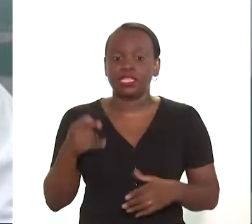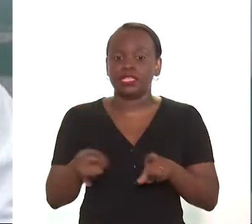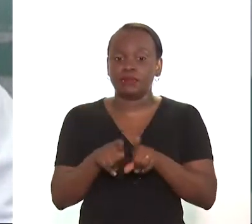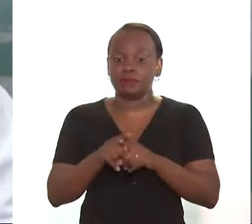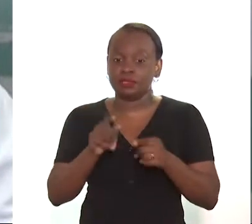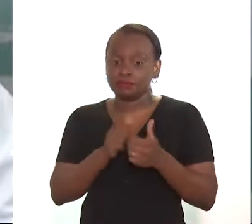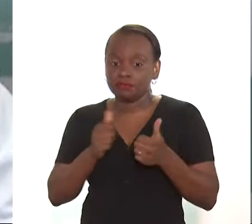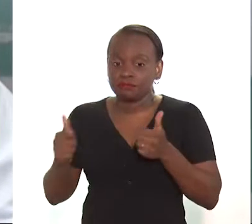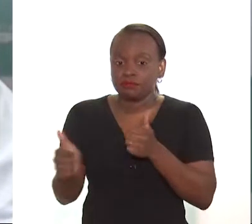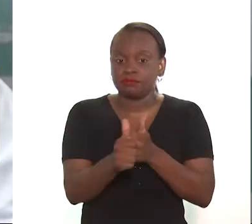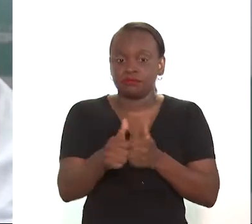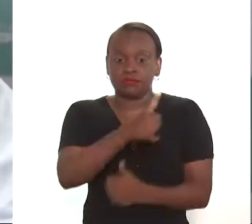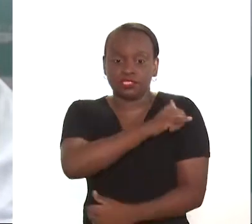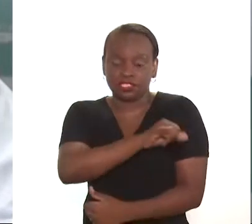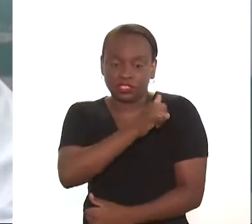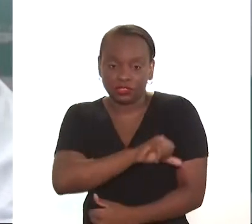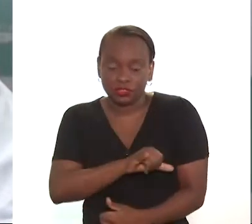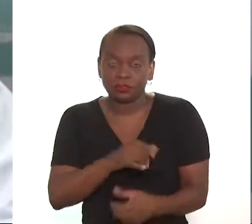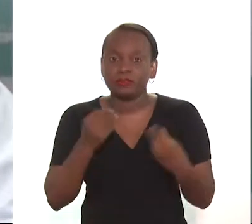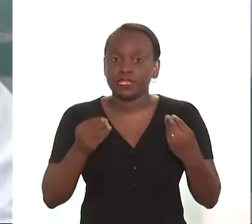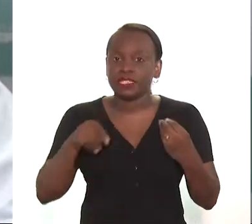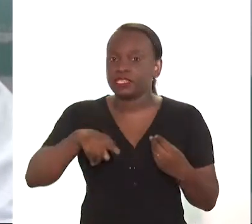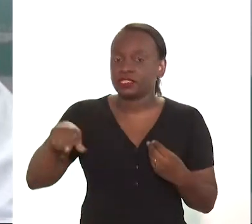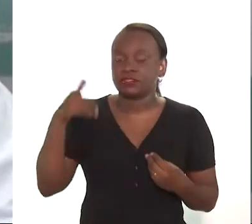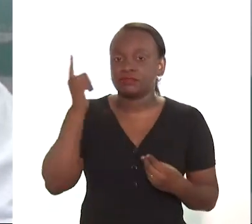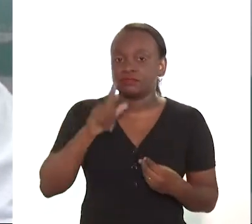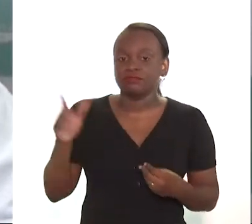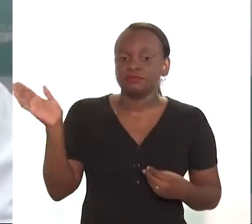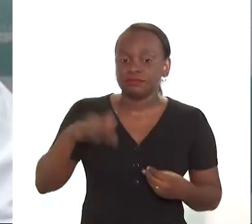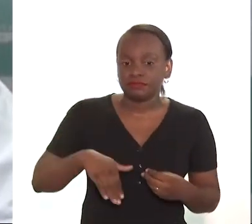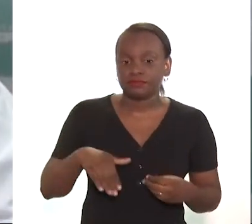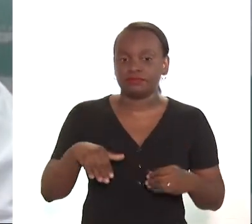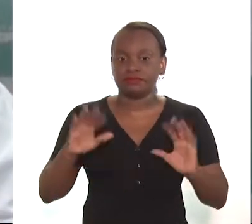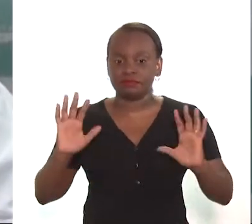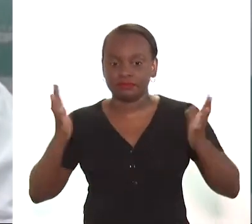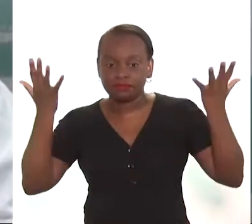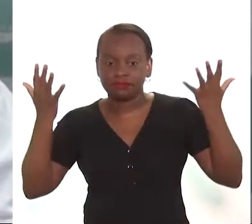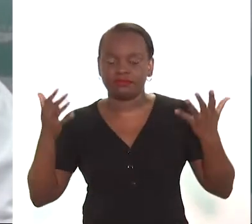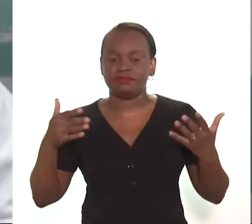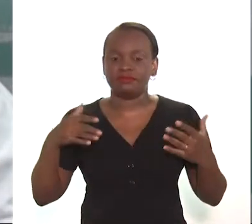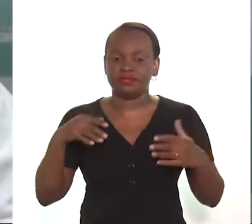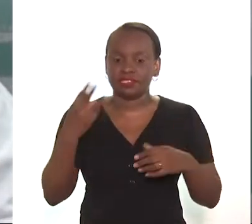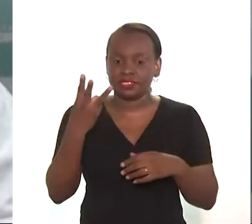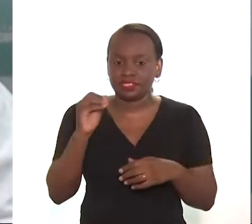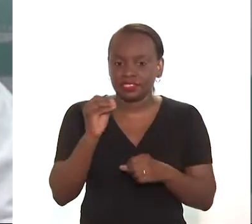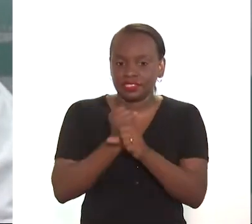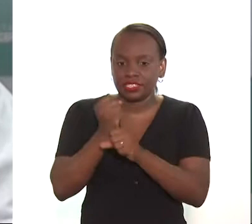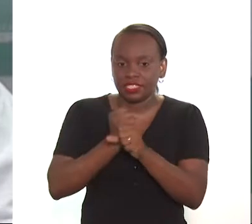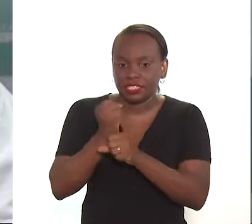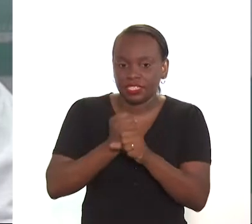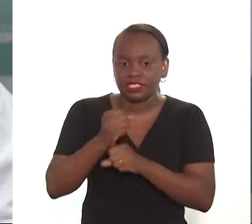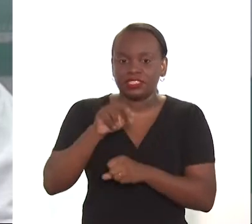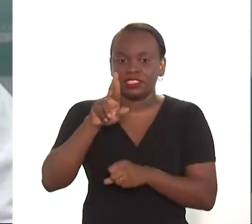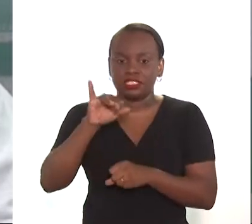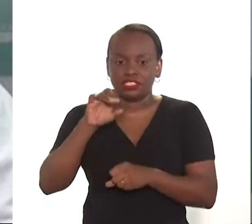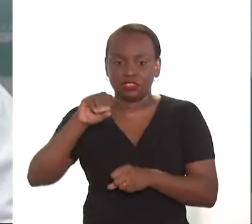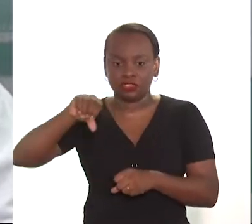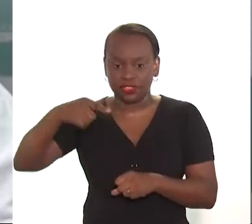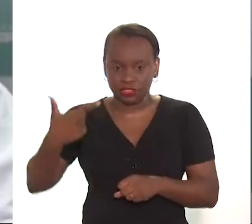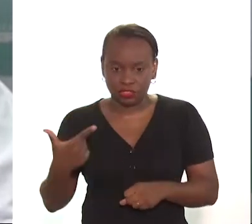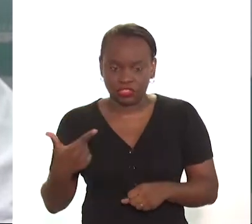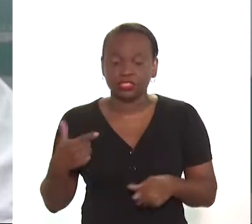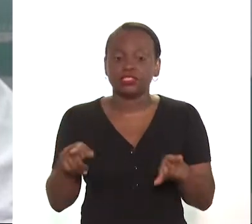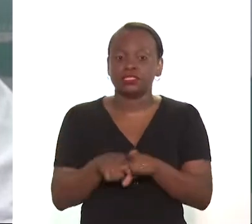do Rio de Janeiro para que a gente possa trazer esse evento de comemoração dos 30 anos da Rio